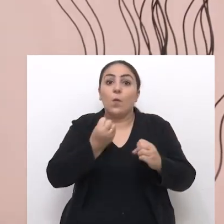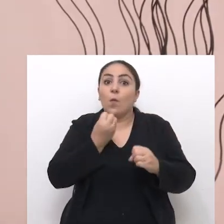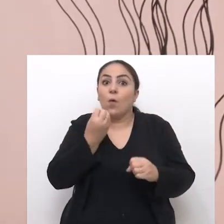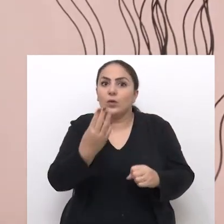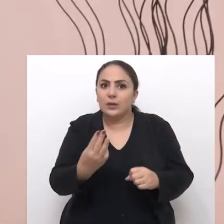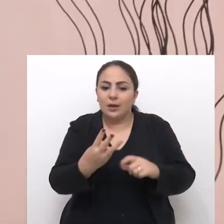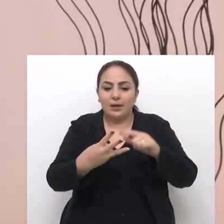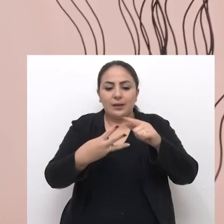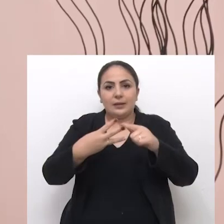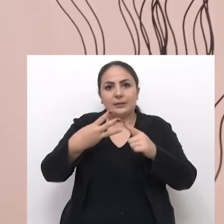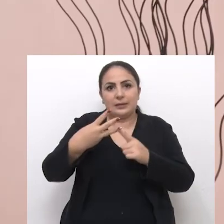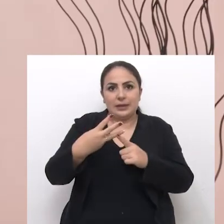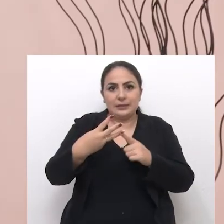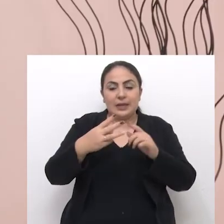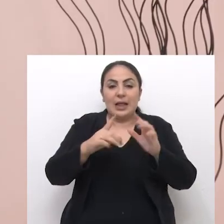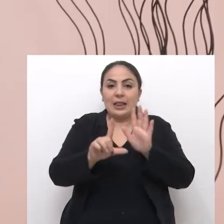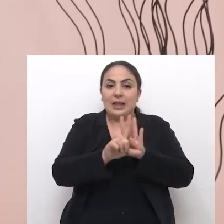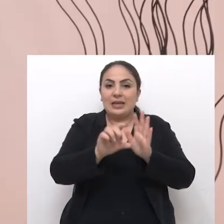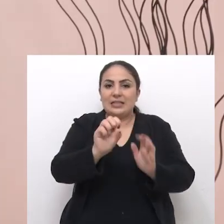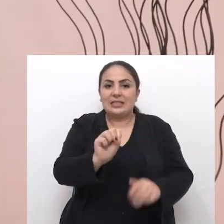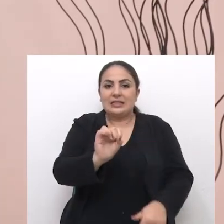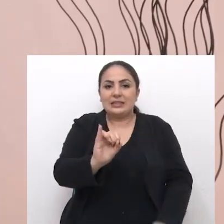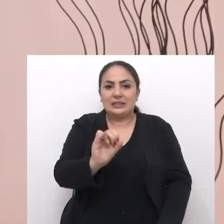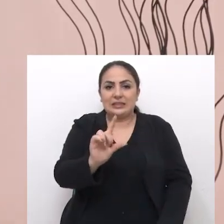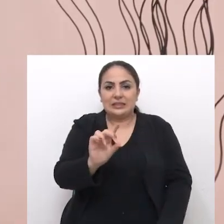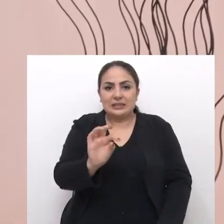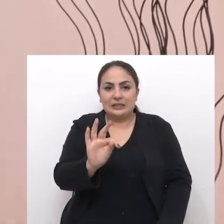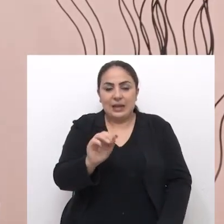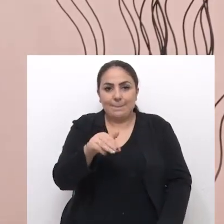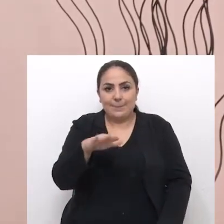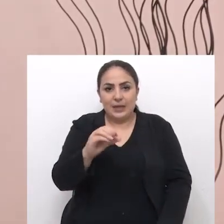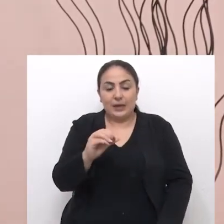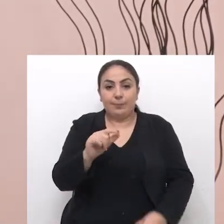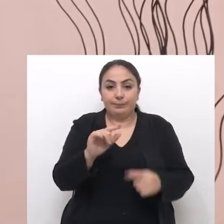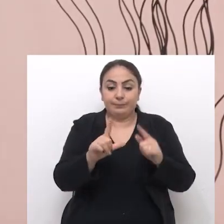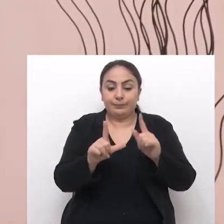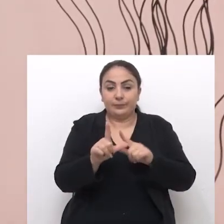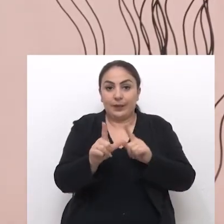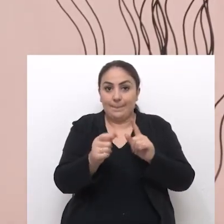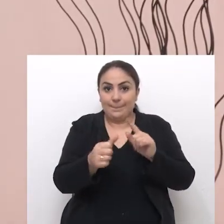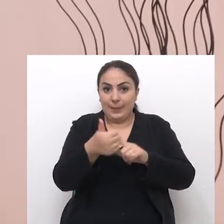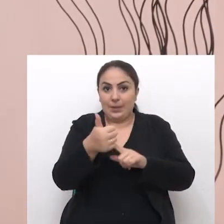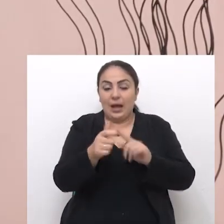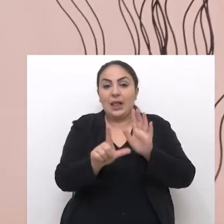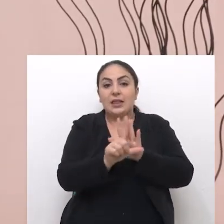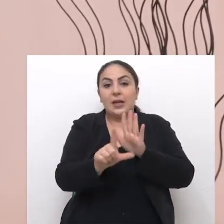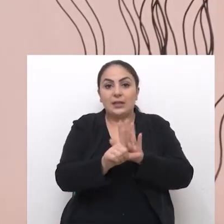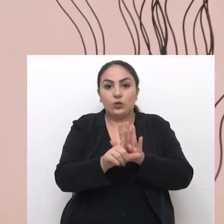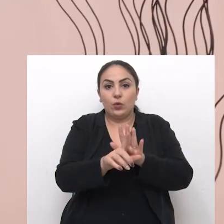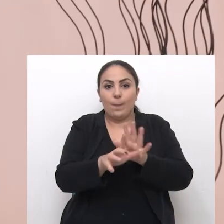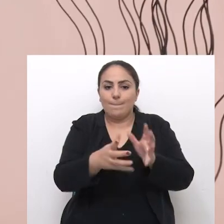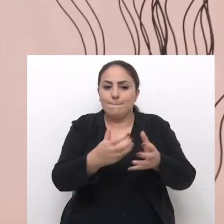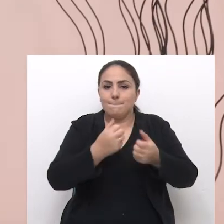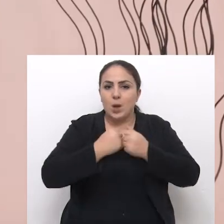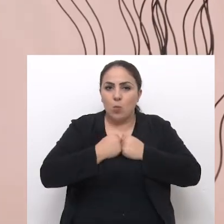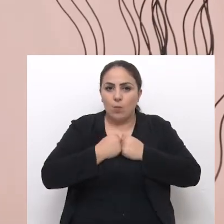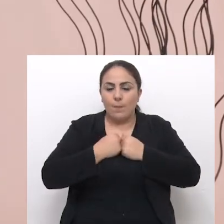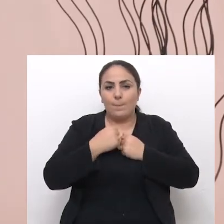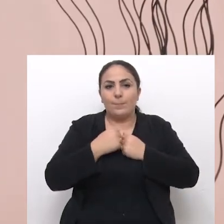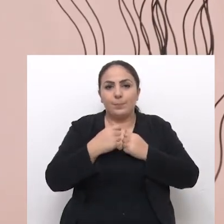vou contar para vocês as 3 leis sistêmicas. Então eu vou contar a lei do pertencimento, essa história do livro do T.